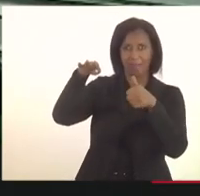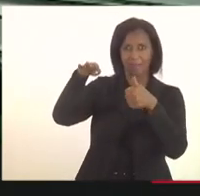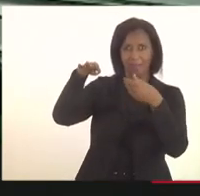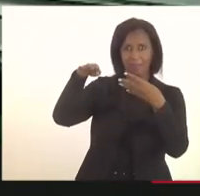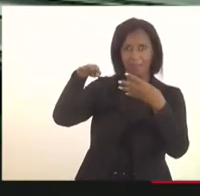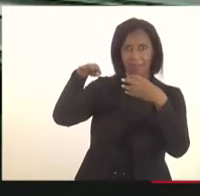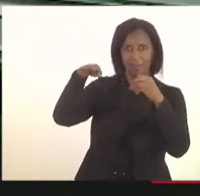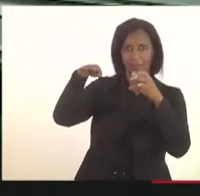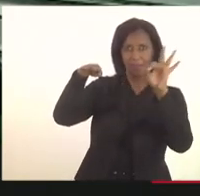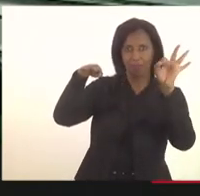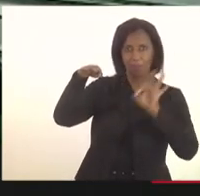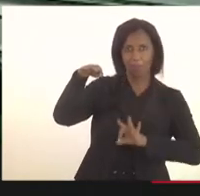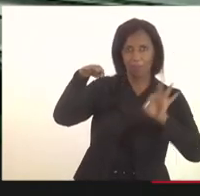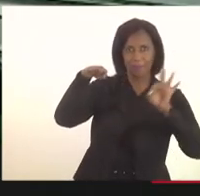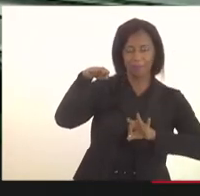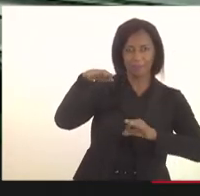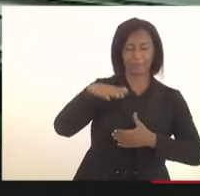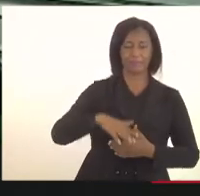140%.